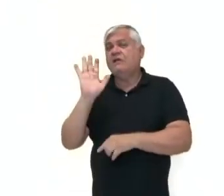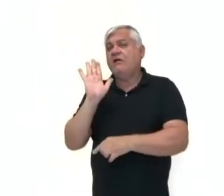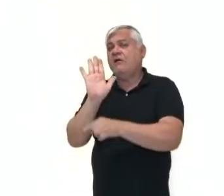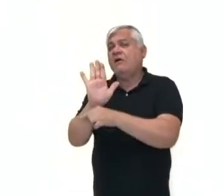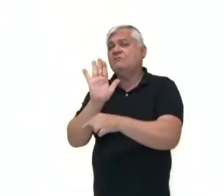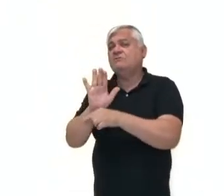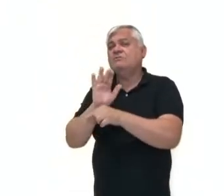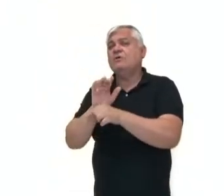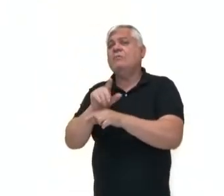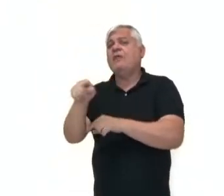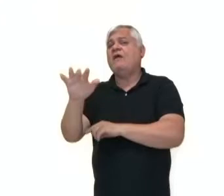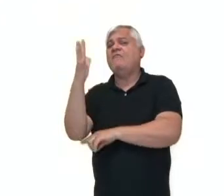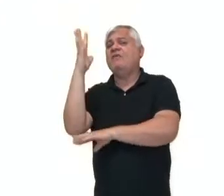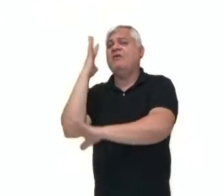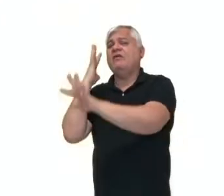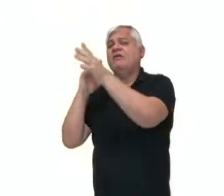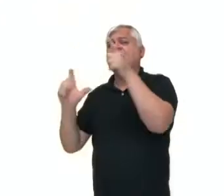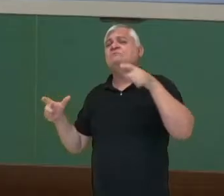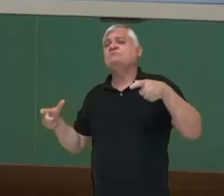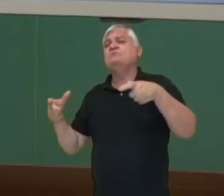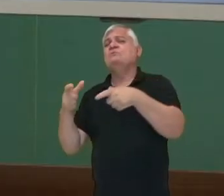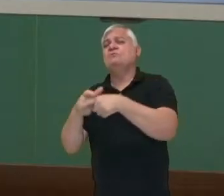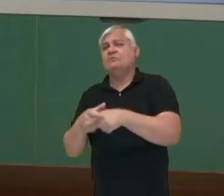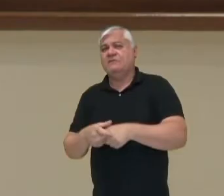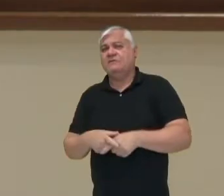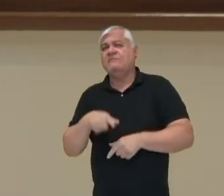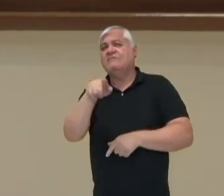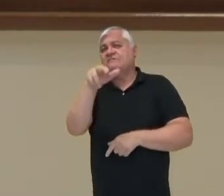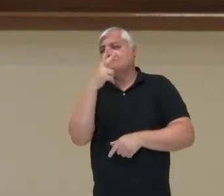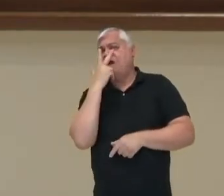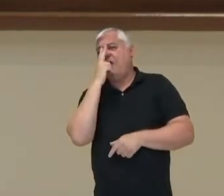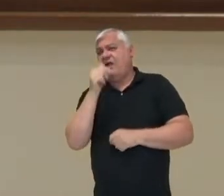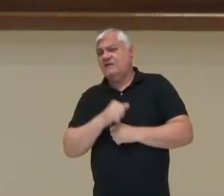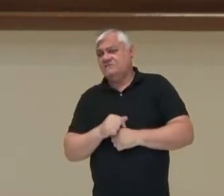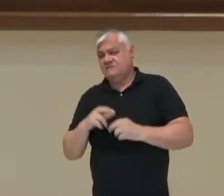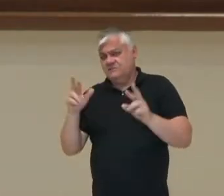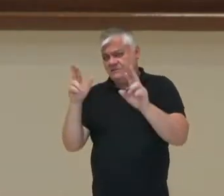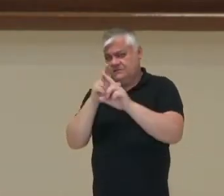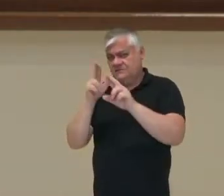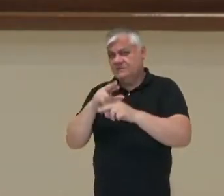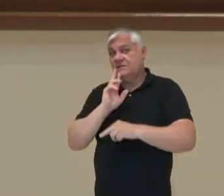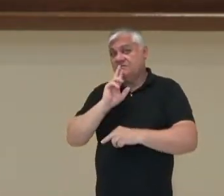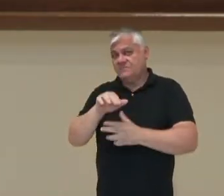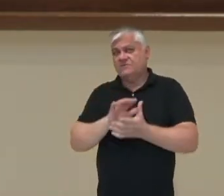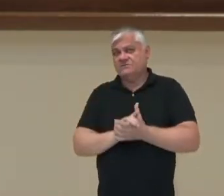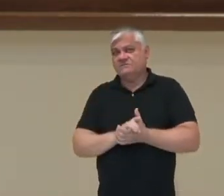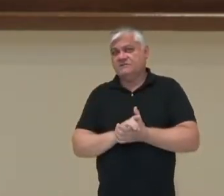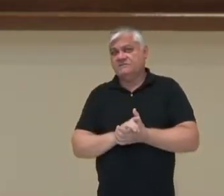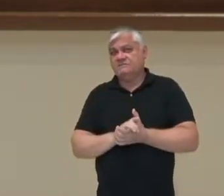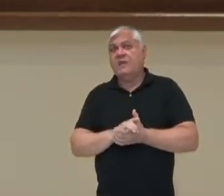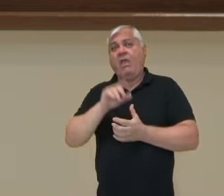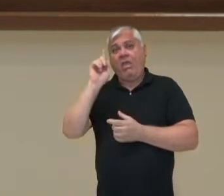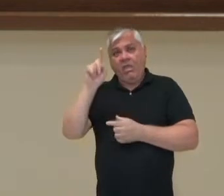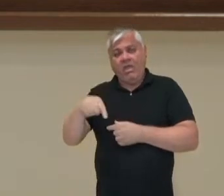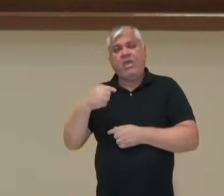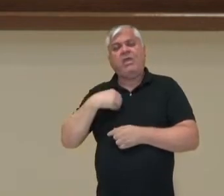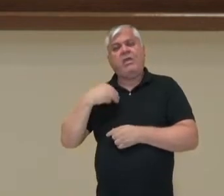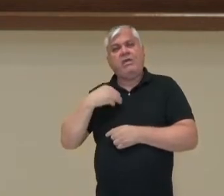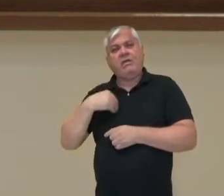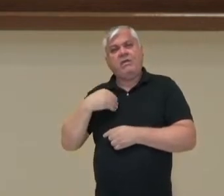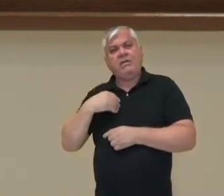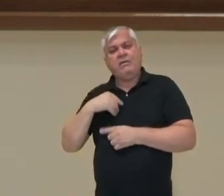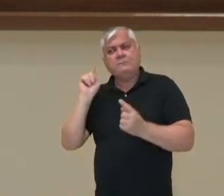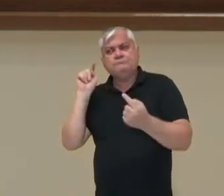para o desmatamento da região sudeste? O que você pode relacionar na tua resposta que são fatores que levaram